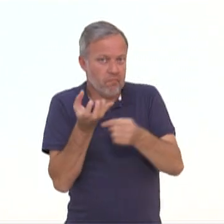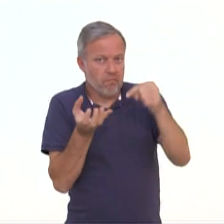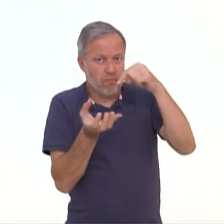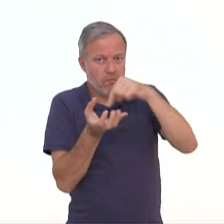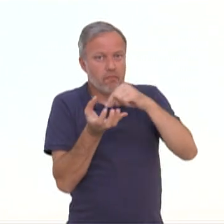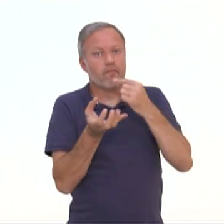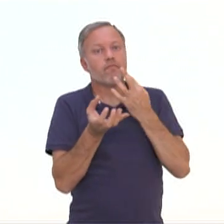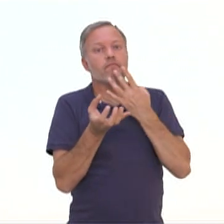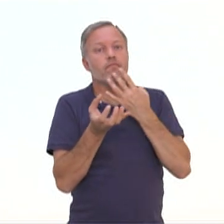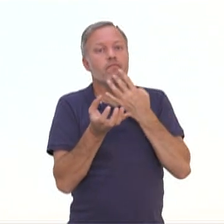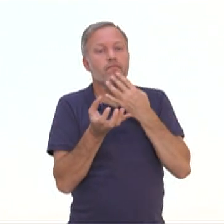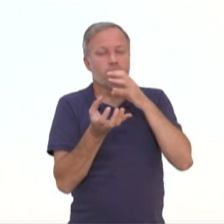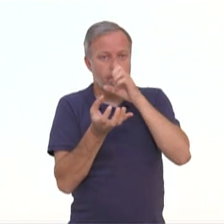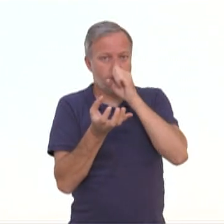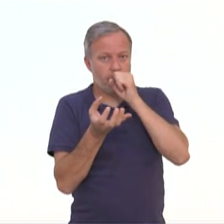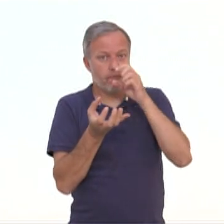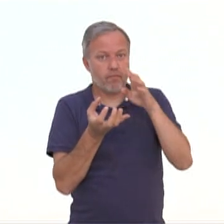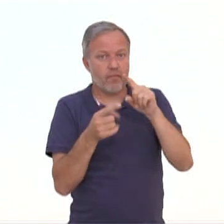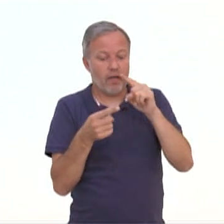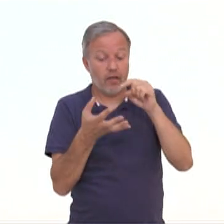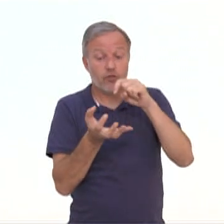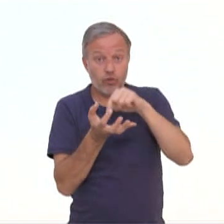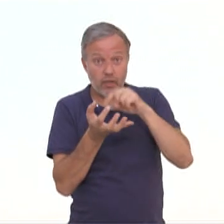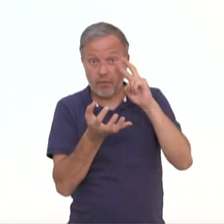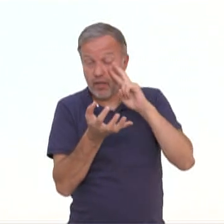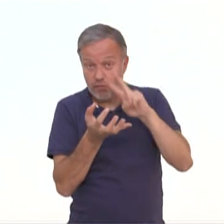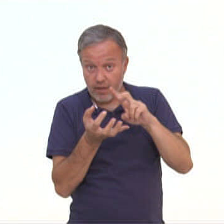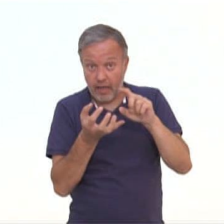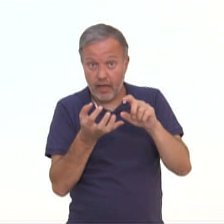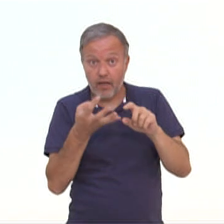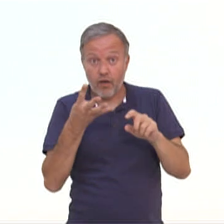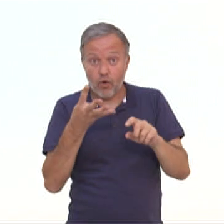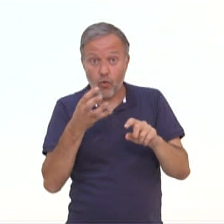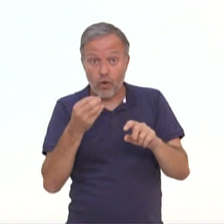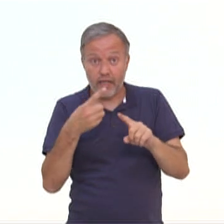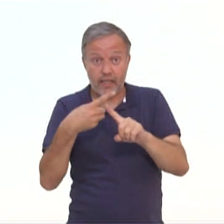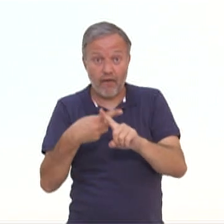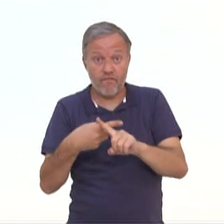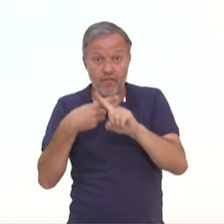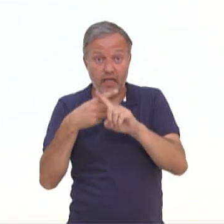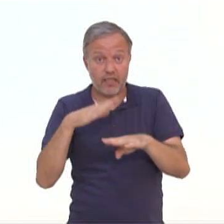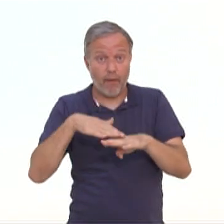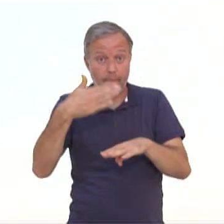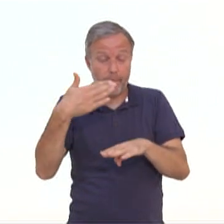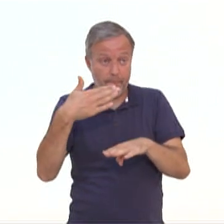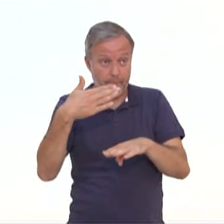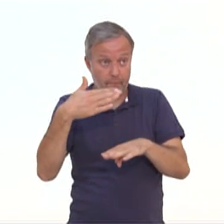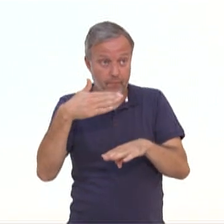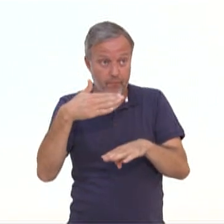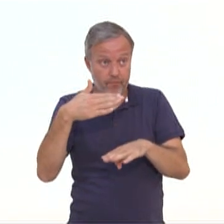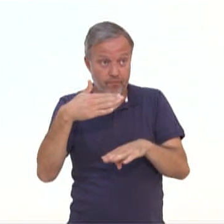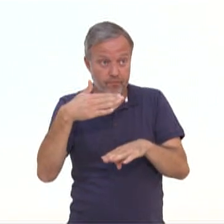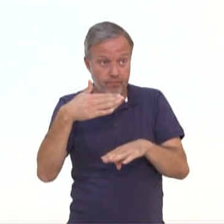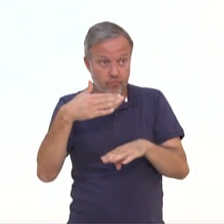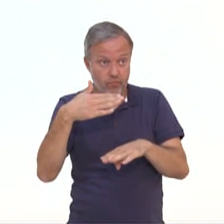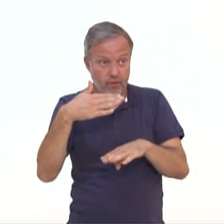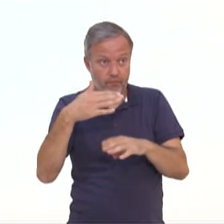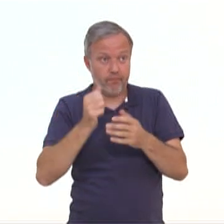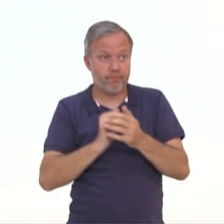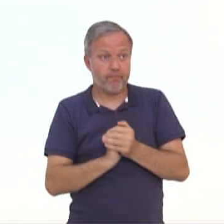olho humano em 40 vezes. É um aumento bem considerável. Não é uma aproximação, é um aumento, são lentes